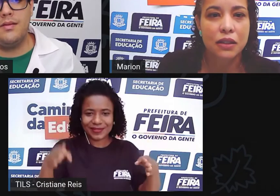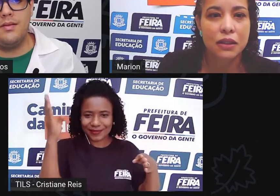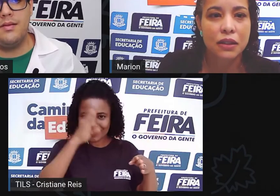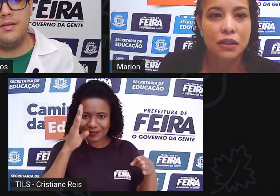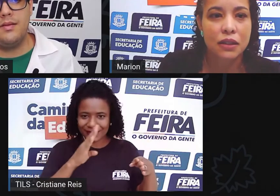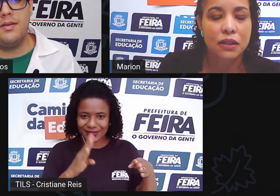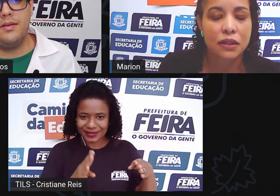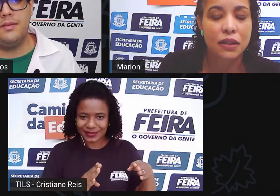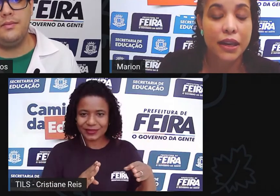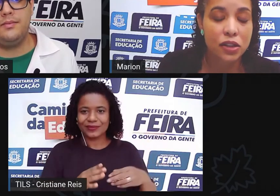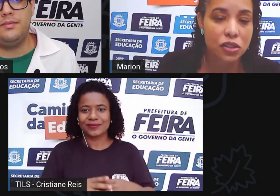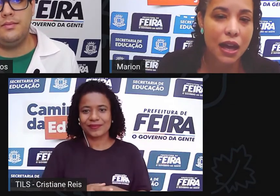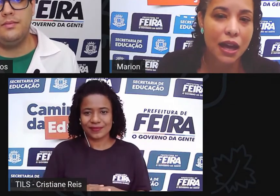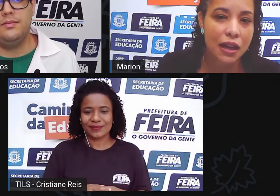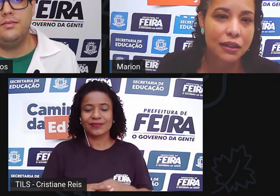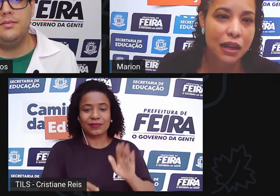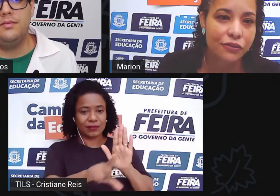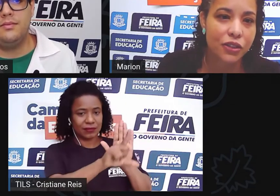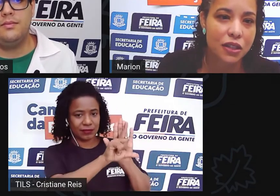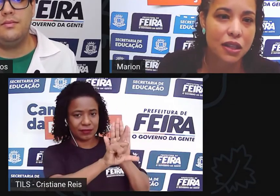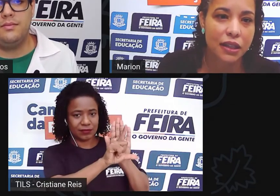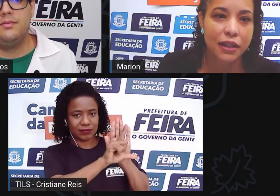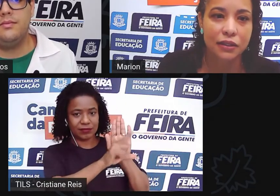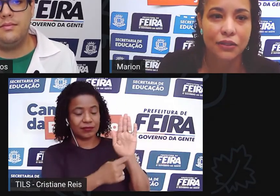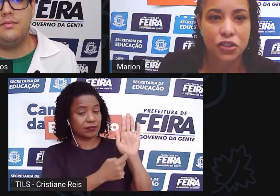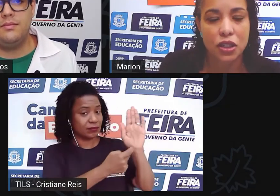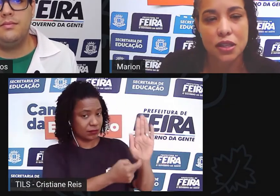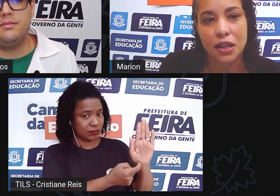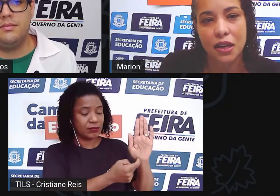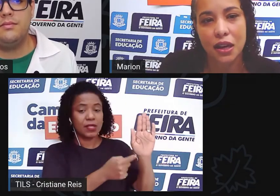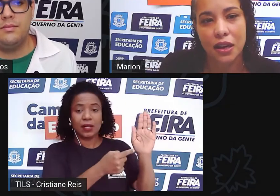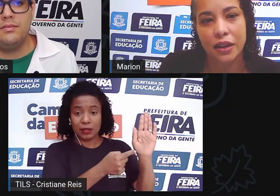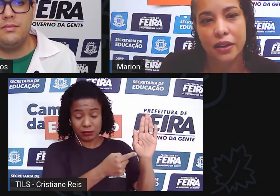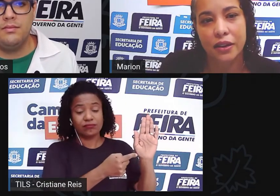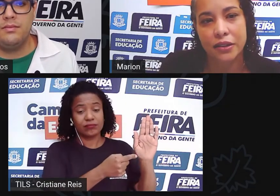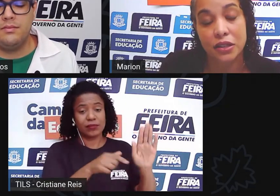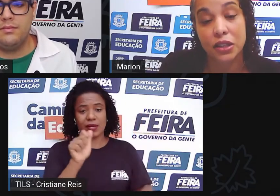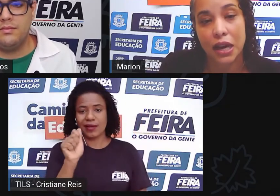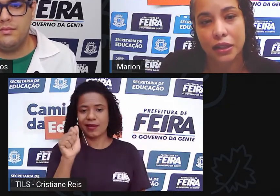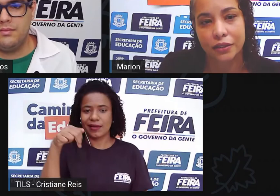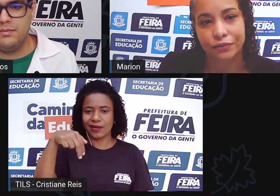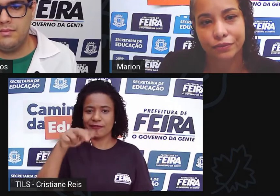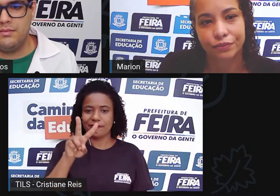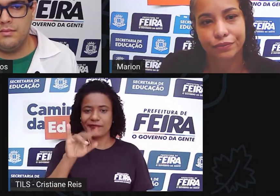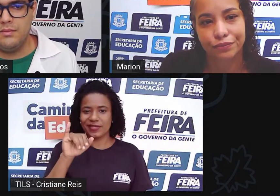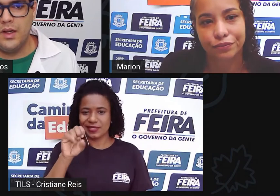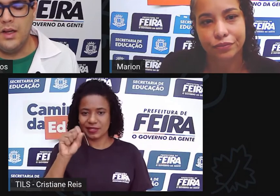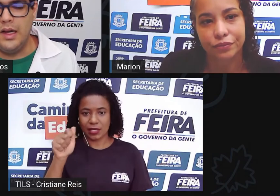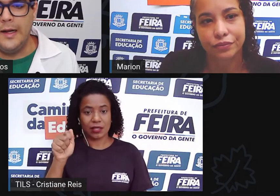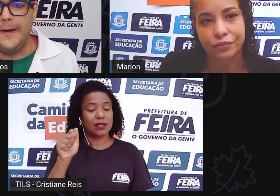as leis da Anvisa, né? Da vigilância sanitária.